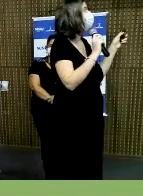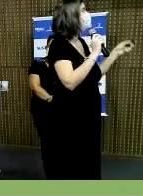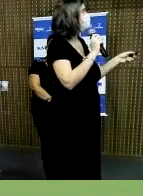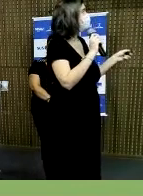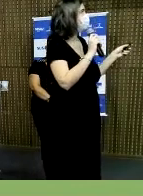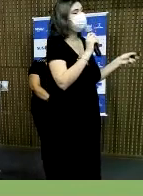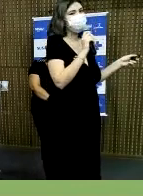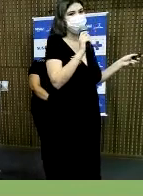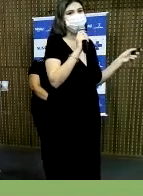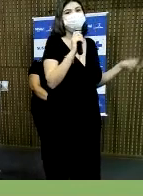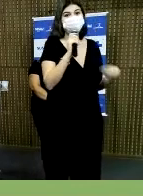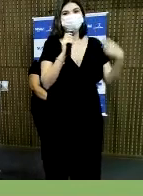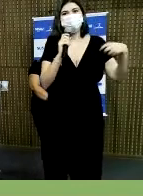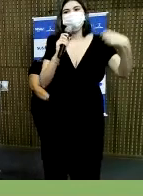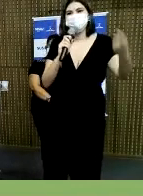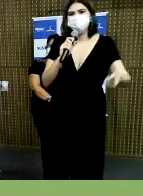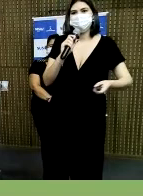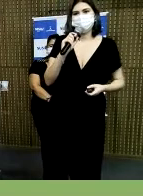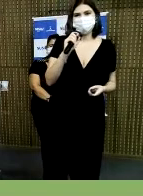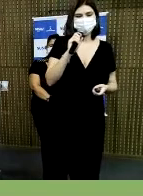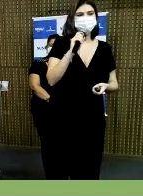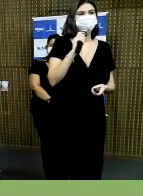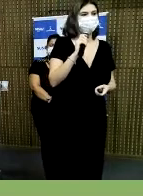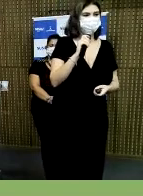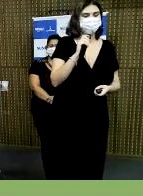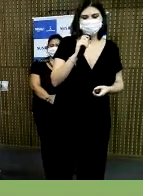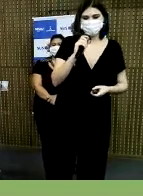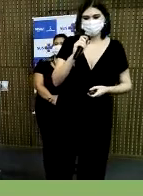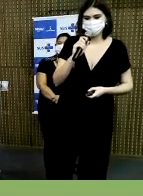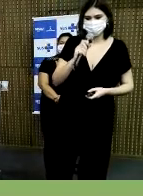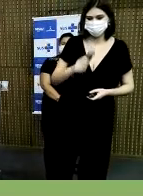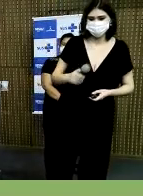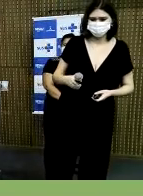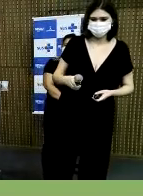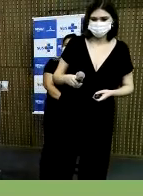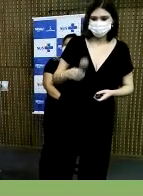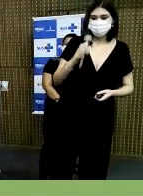sempre que os dois, e está buscando também esse parceiro para vir até a unidade.